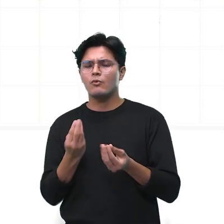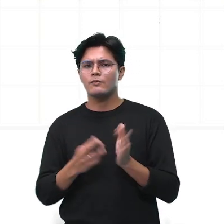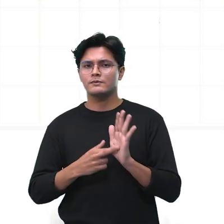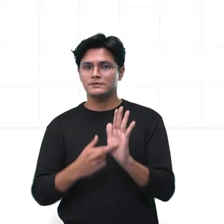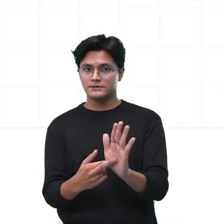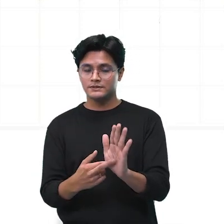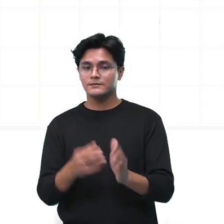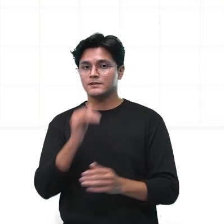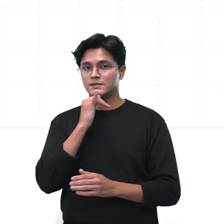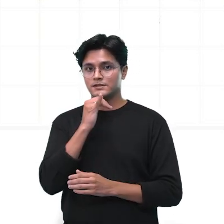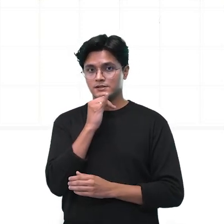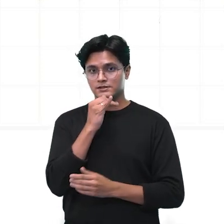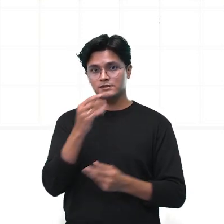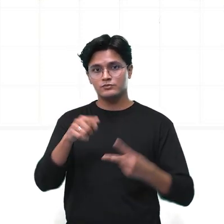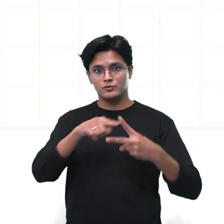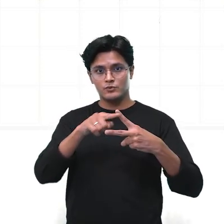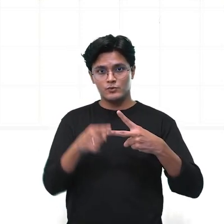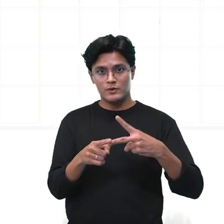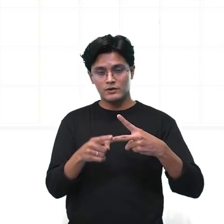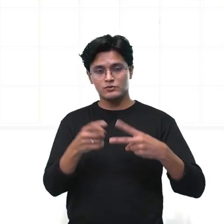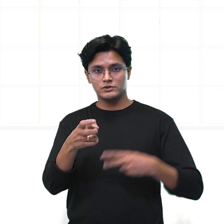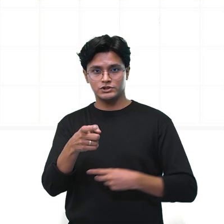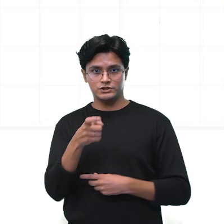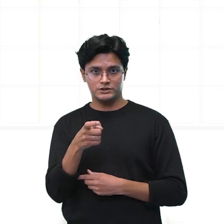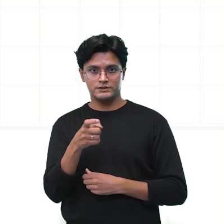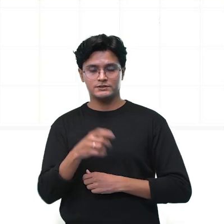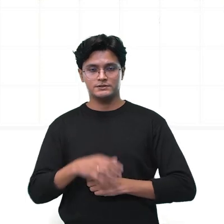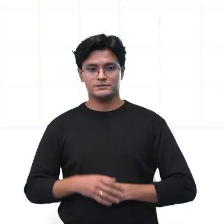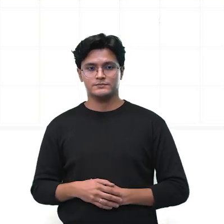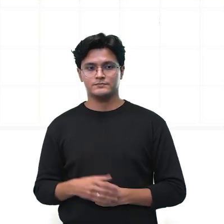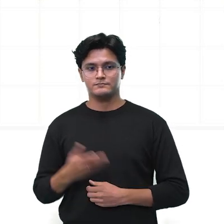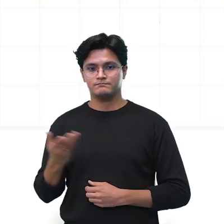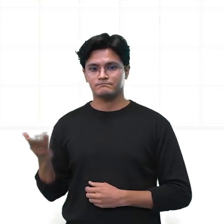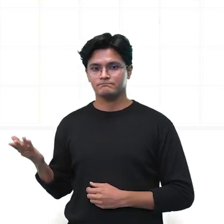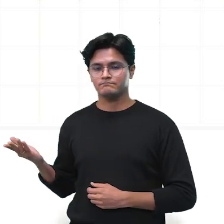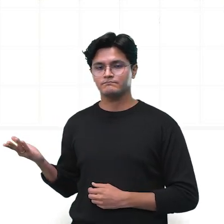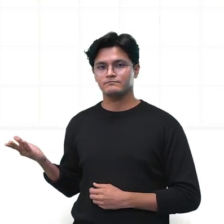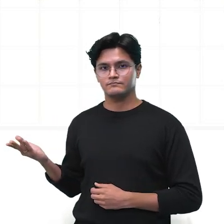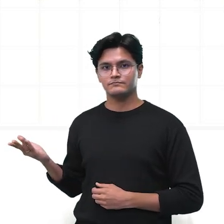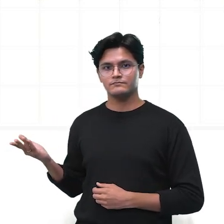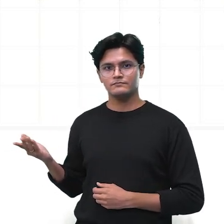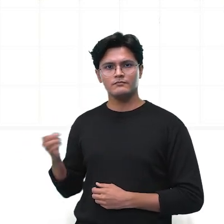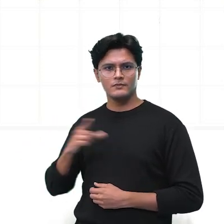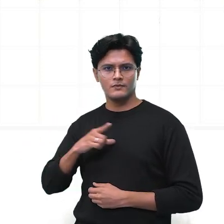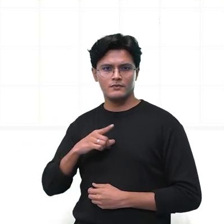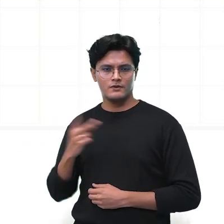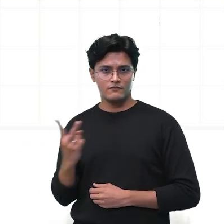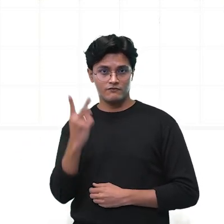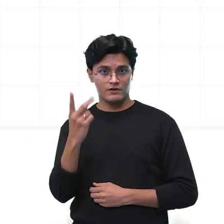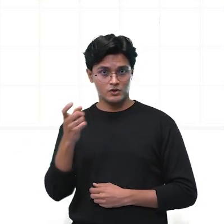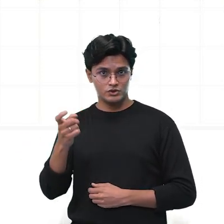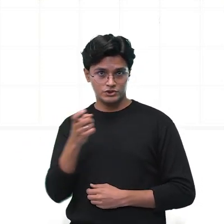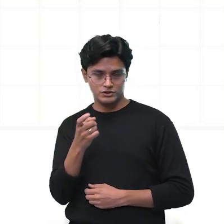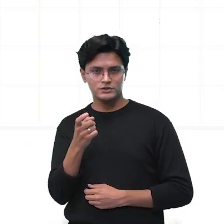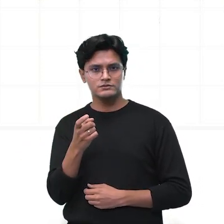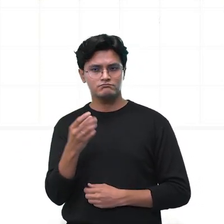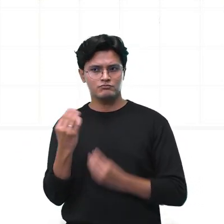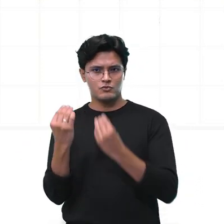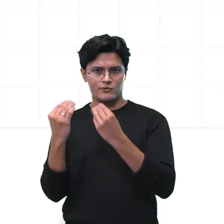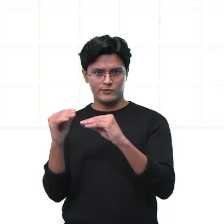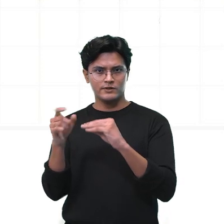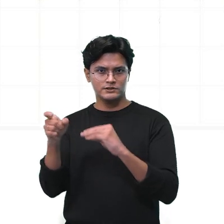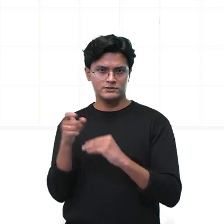Vamos supor que seja esse ângulo aqui, ó. Esse ângulo ele vale x. Vamos até representar com x mesmo.